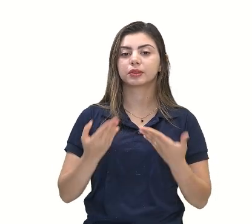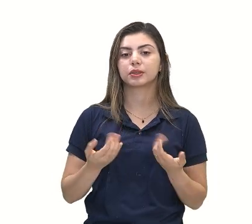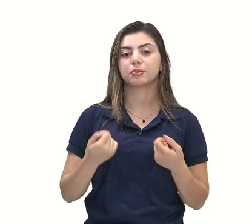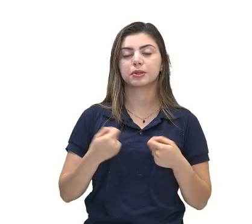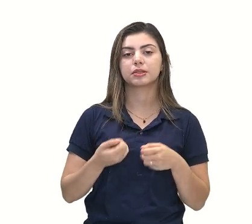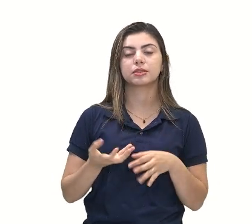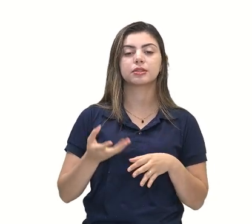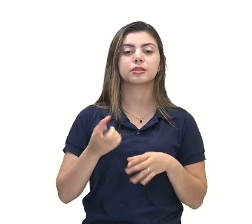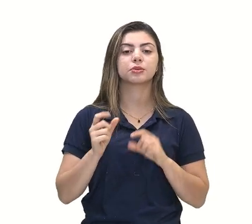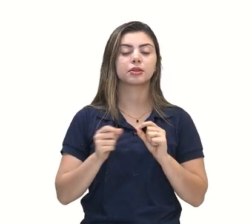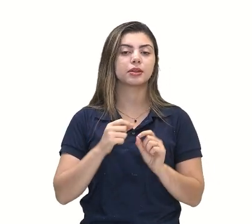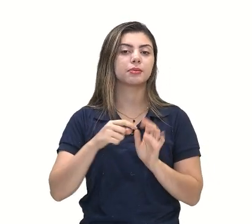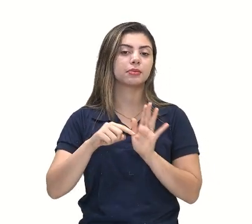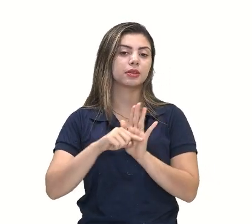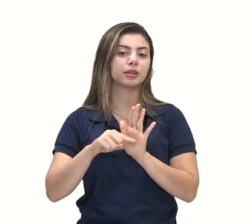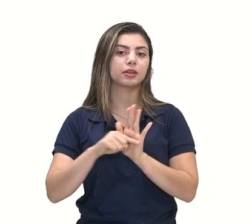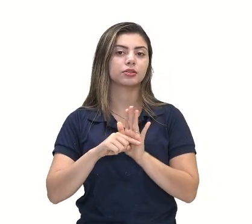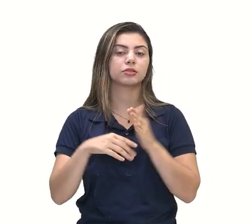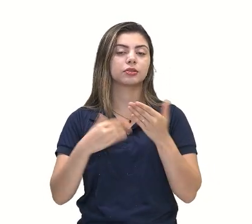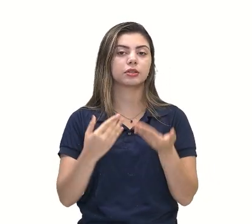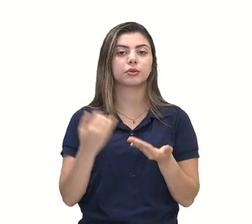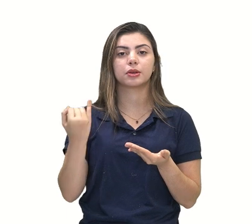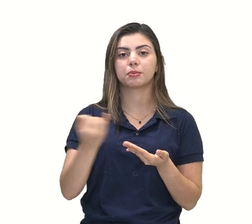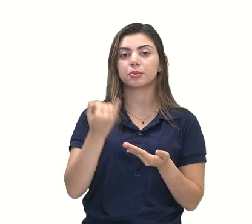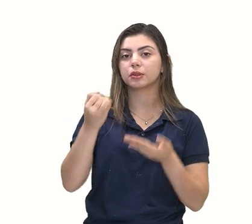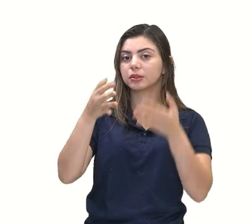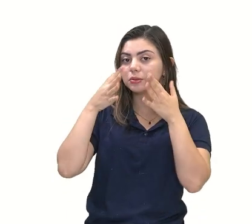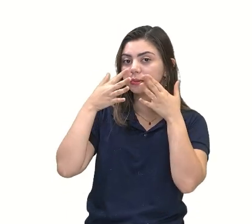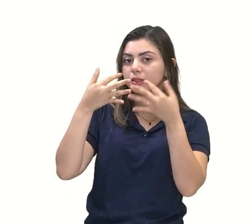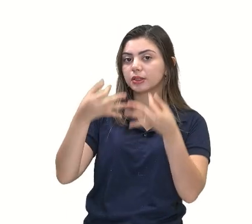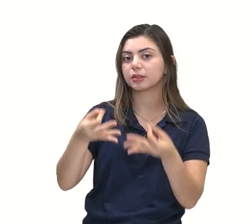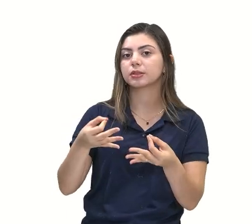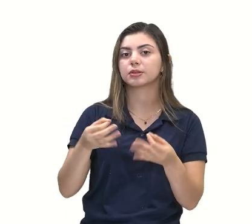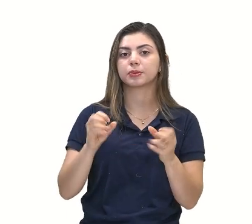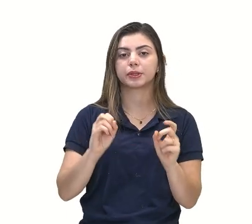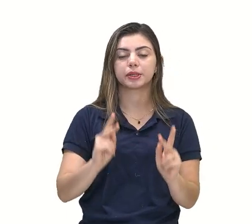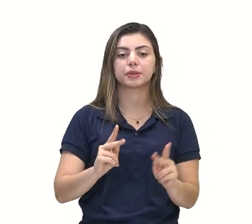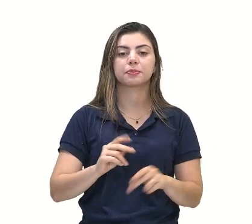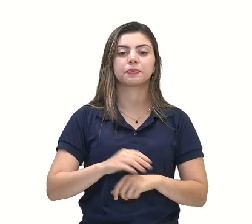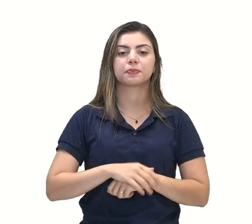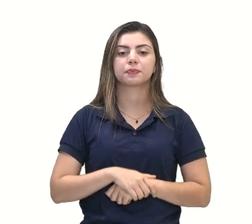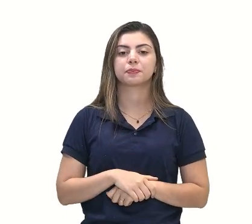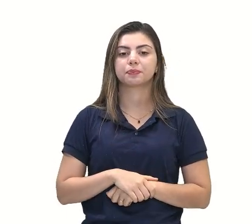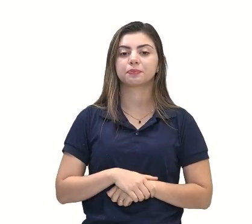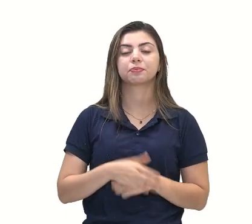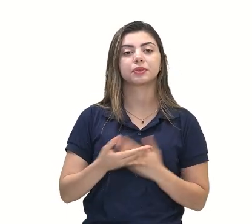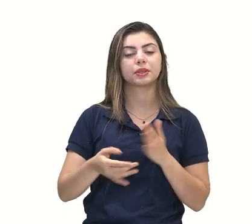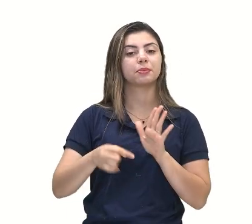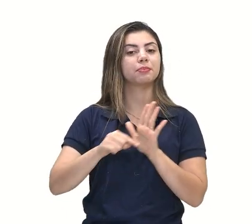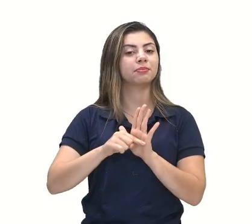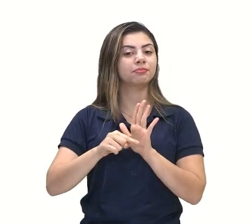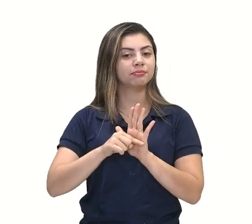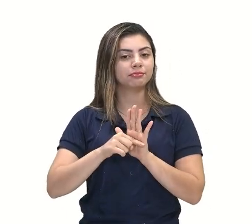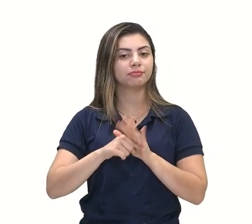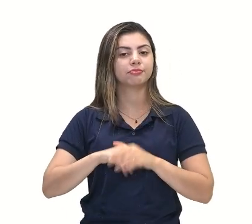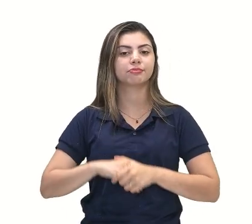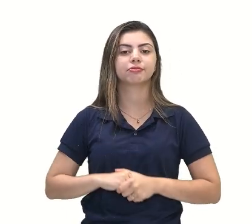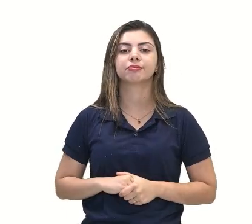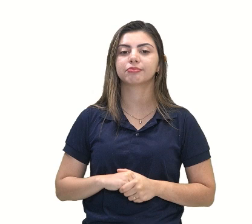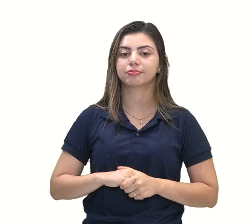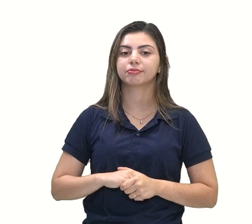também. Importante a gente frisar isso daqui. Menos, né?